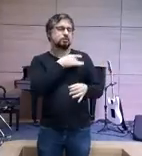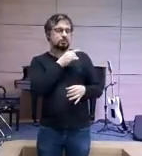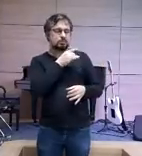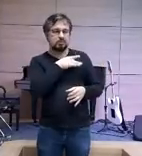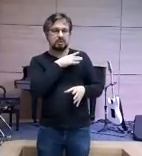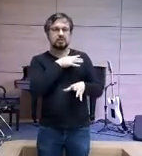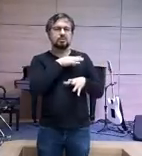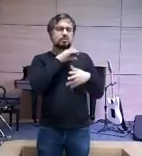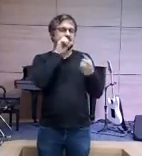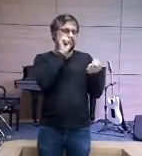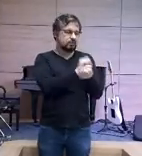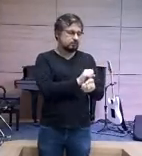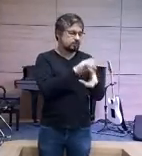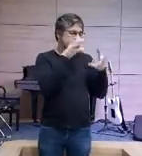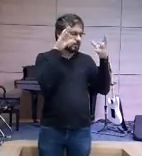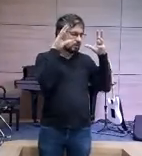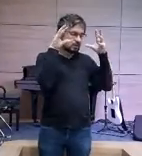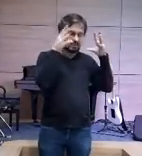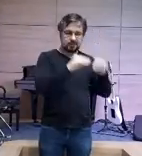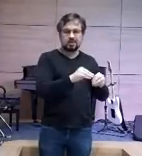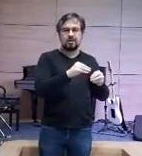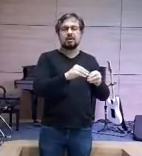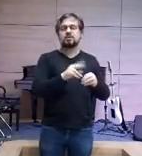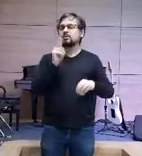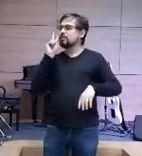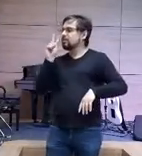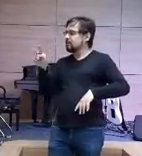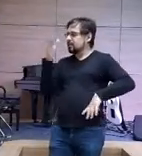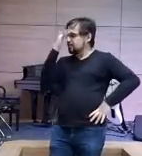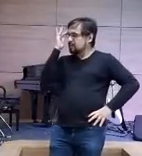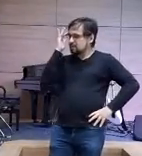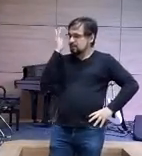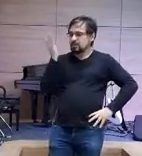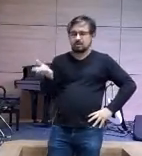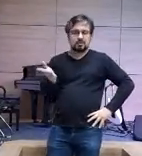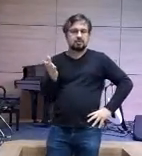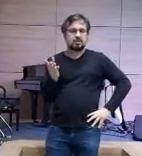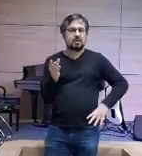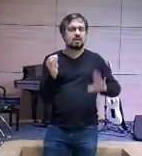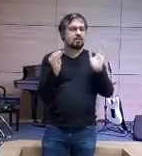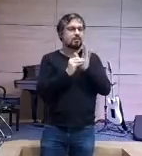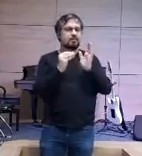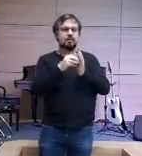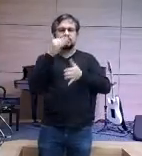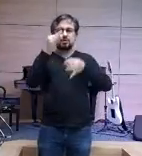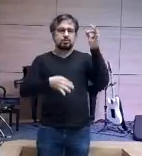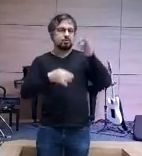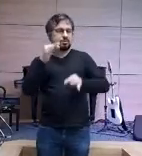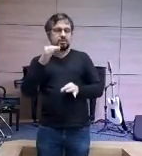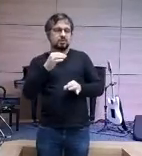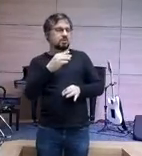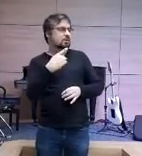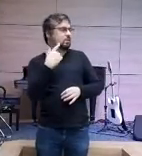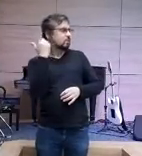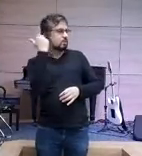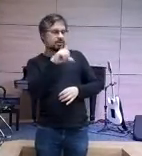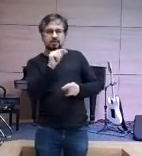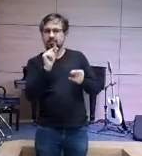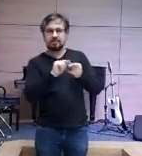e a gente se vê com os nossos olhos gente vivendo uma injustiça e a gente usa não podemos fazer